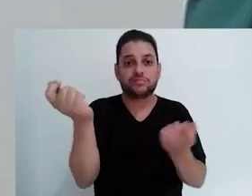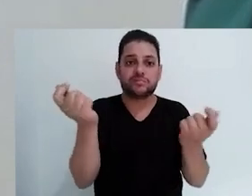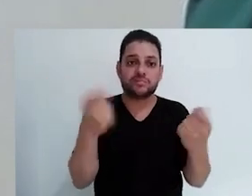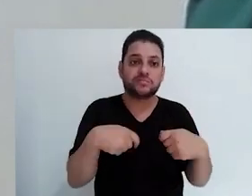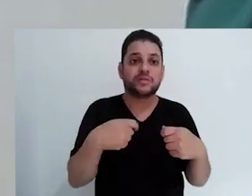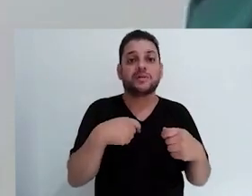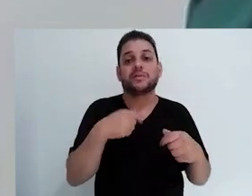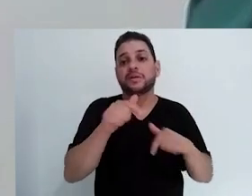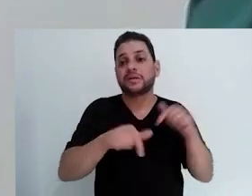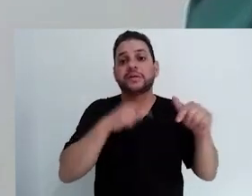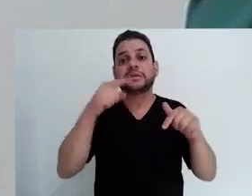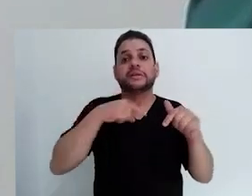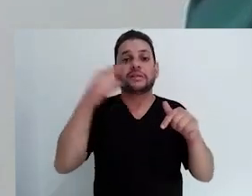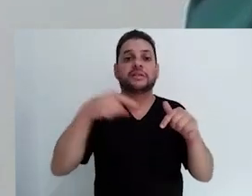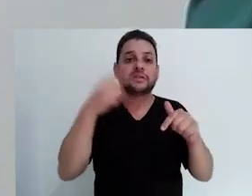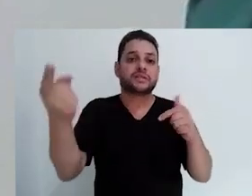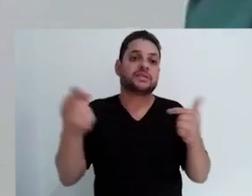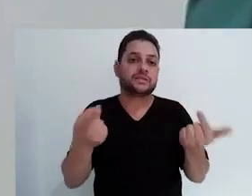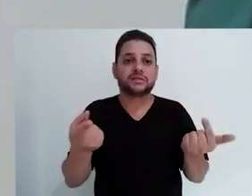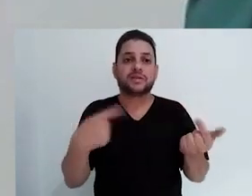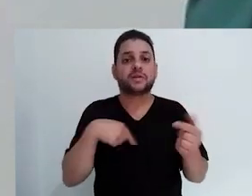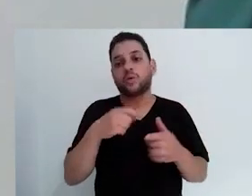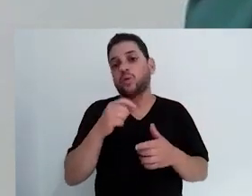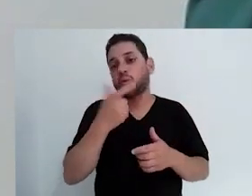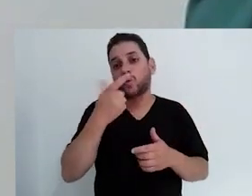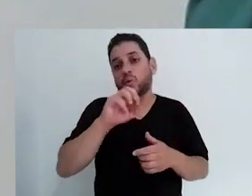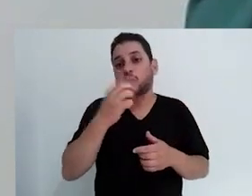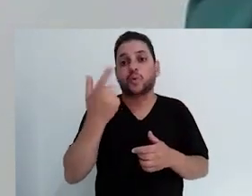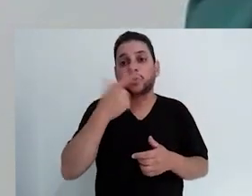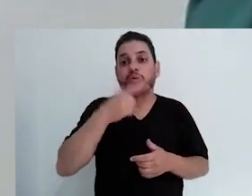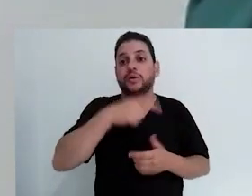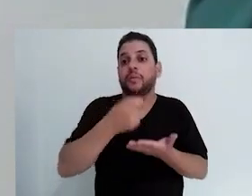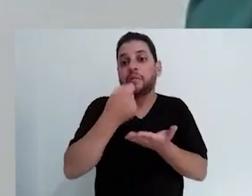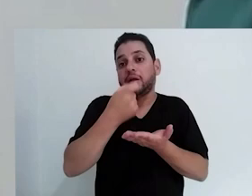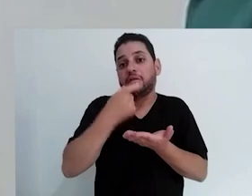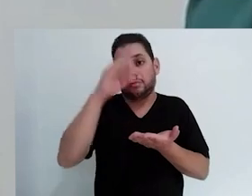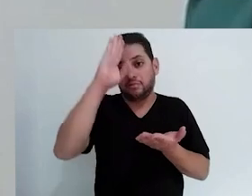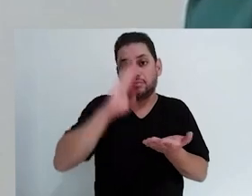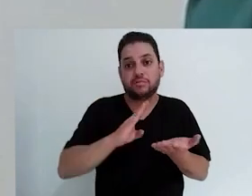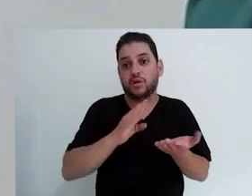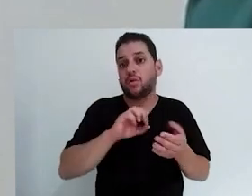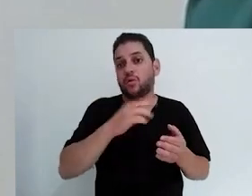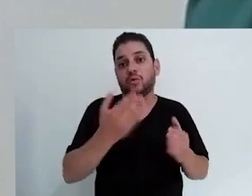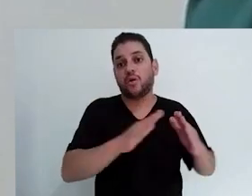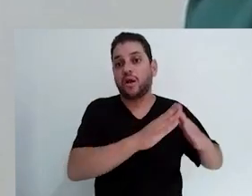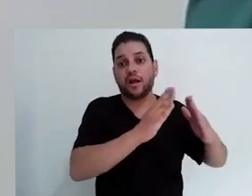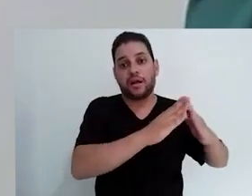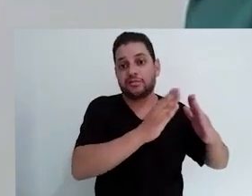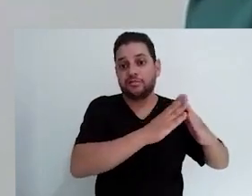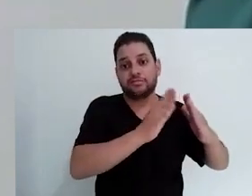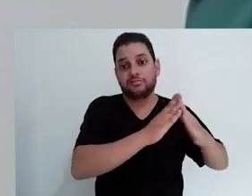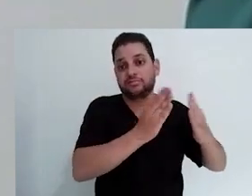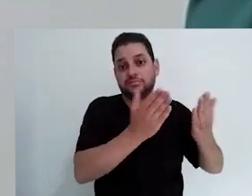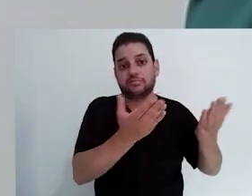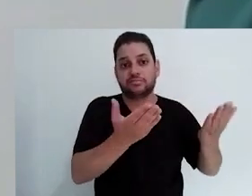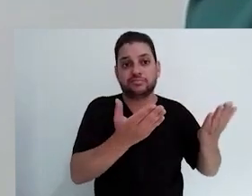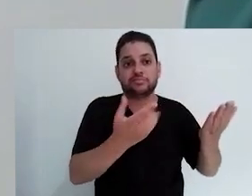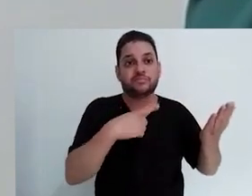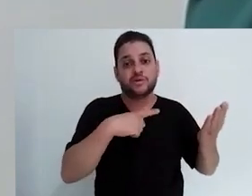incapacidade dela, para a concessão de uma medicação, para a casa dela no Minha Casa Minha Vida, para matrícula numa